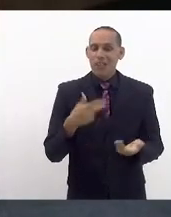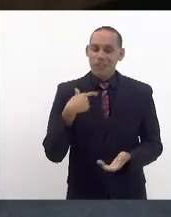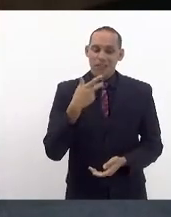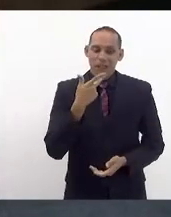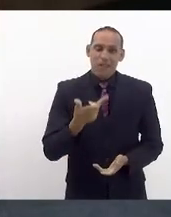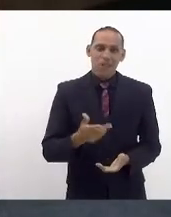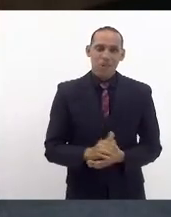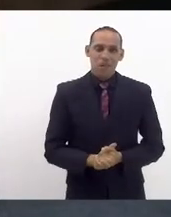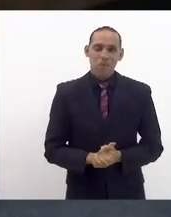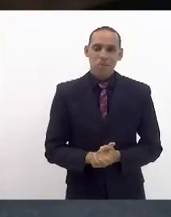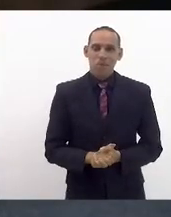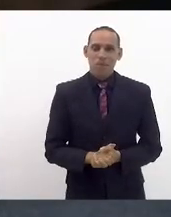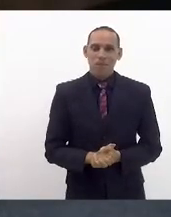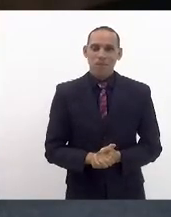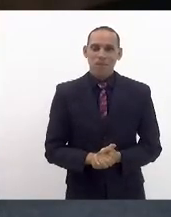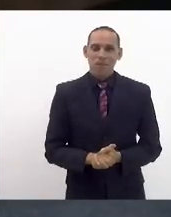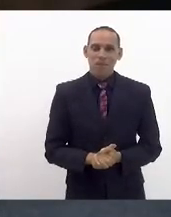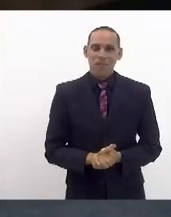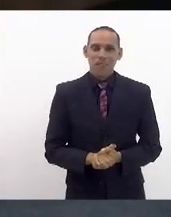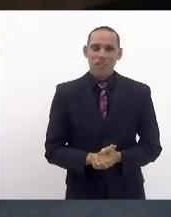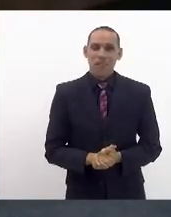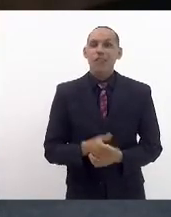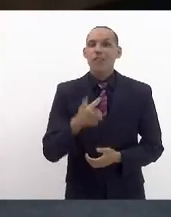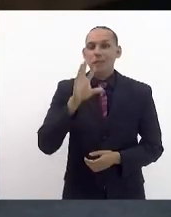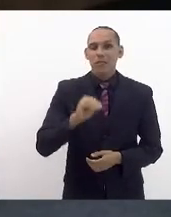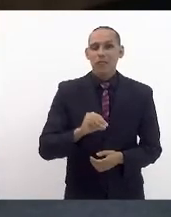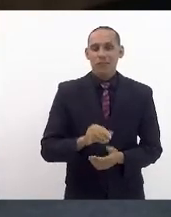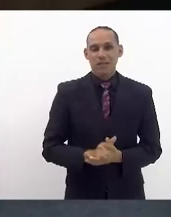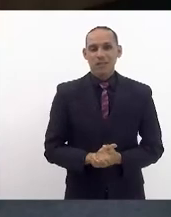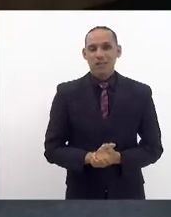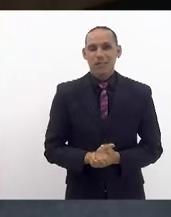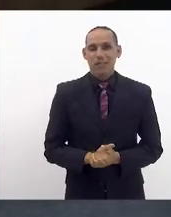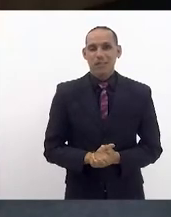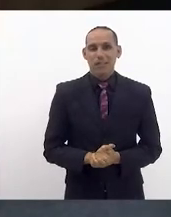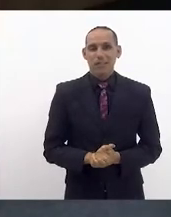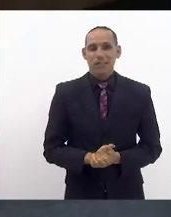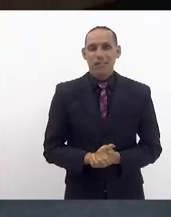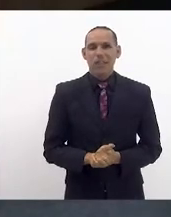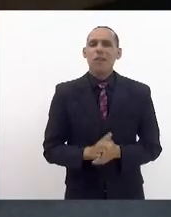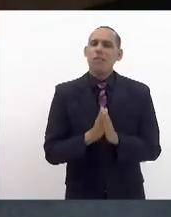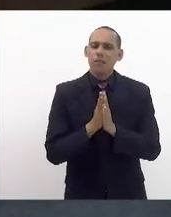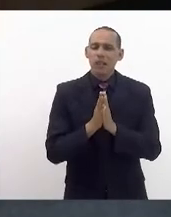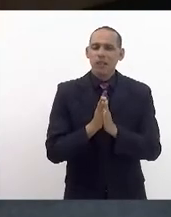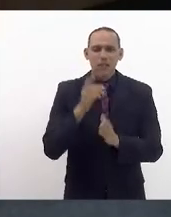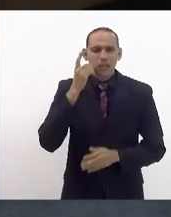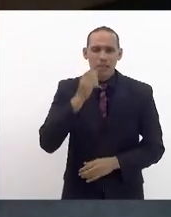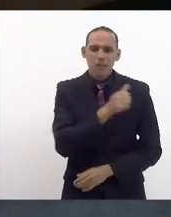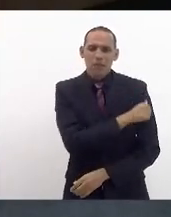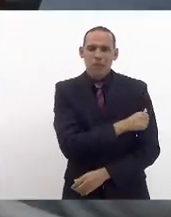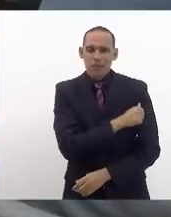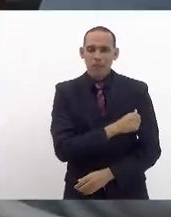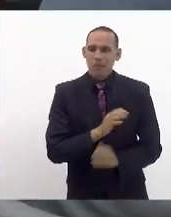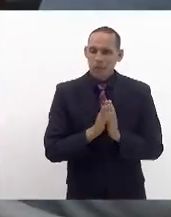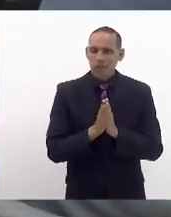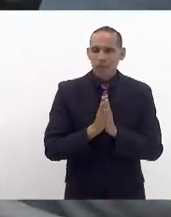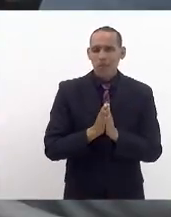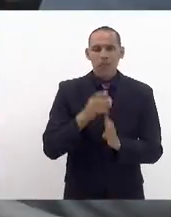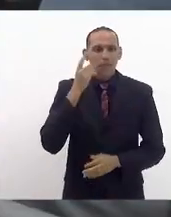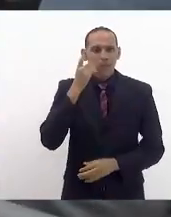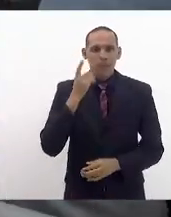bem. Tá? Você desligou. Por favor, deputada Ribeiro. Não te dei a palavra. Por favor,